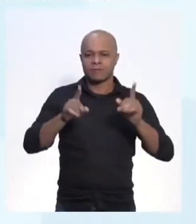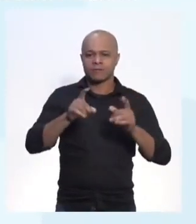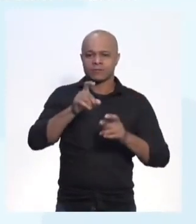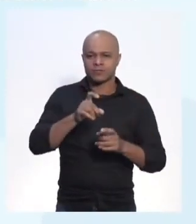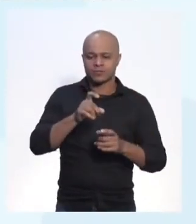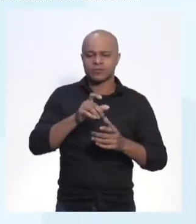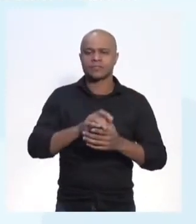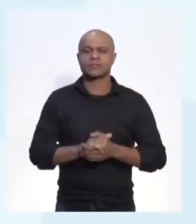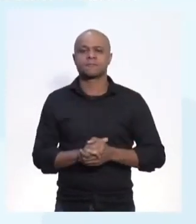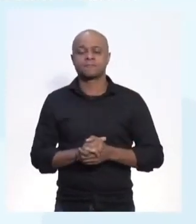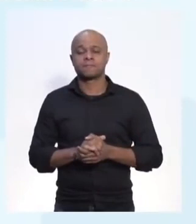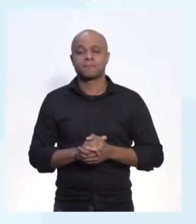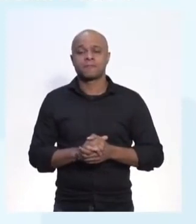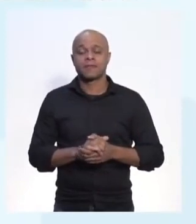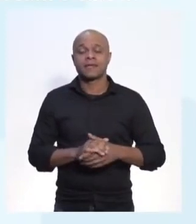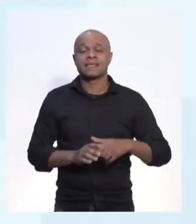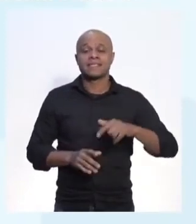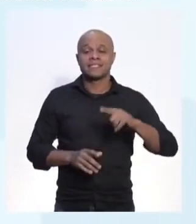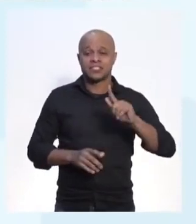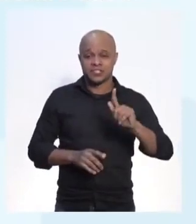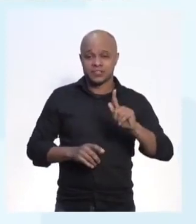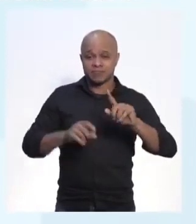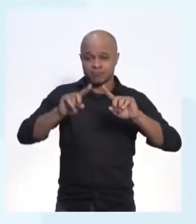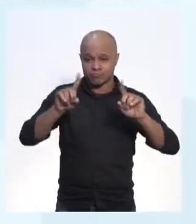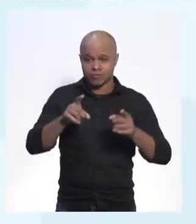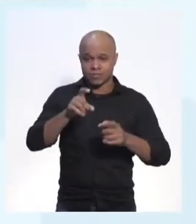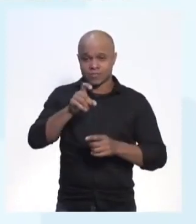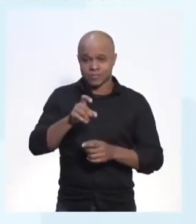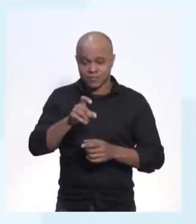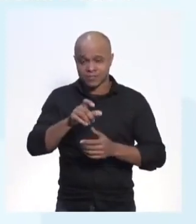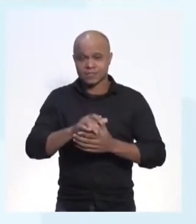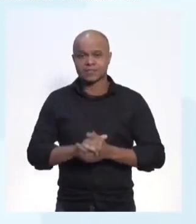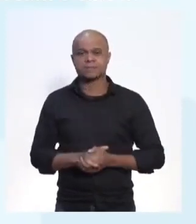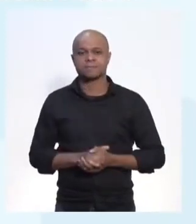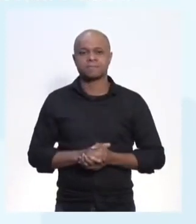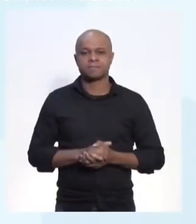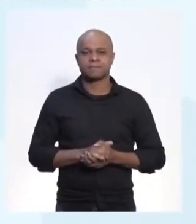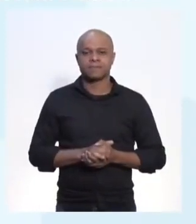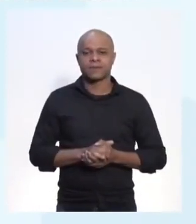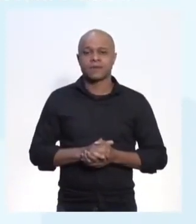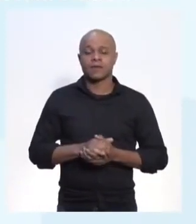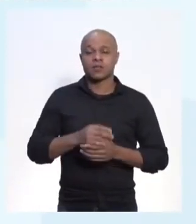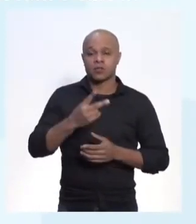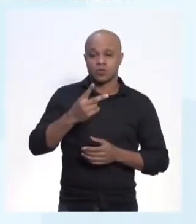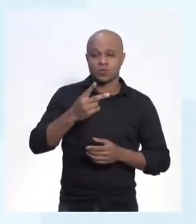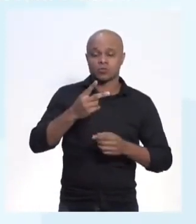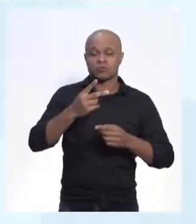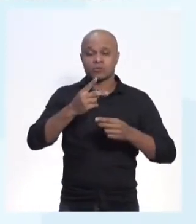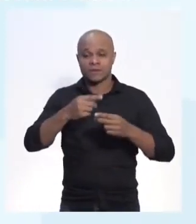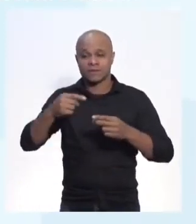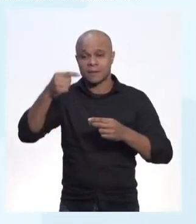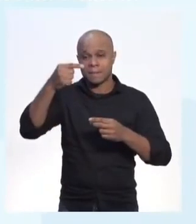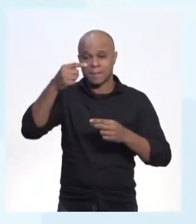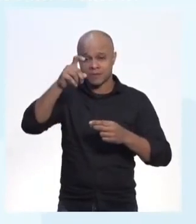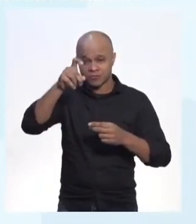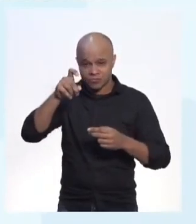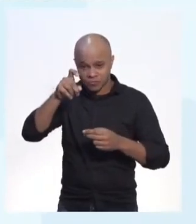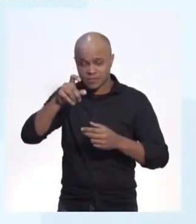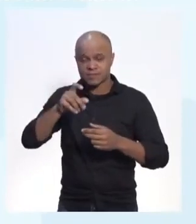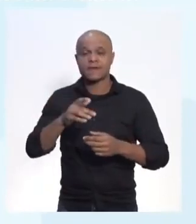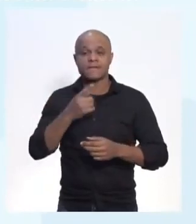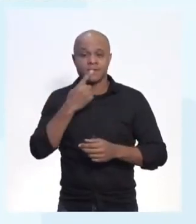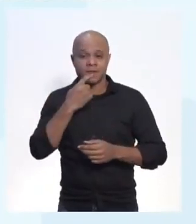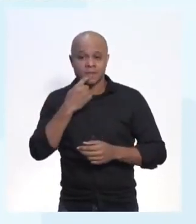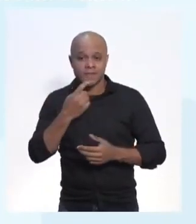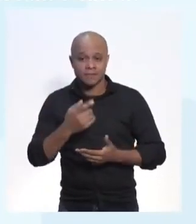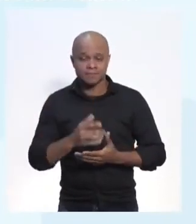em azul, e peguei o gráfico da g de x, que é a que eu acabei de fazer, que é 2 elevado a menos x, a minha função